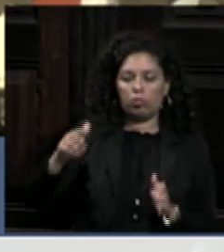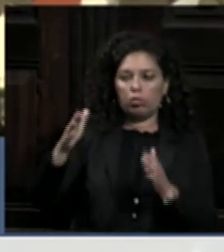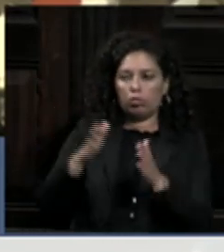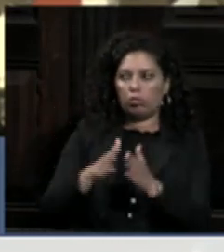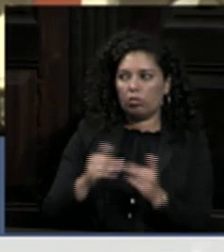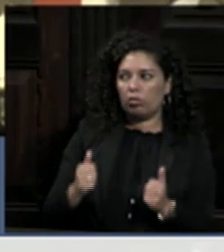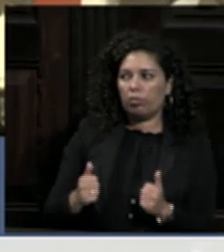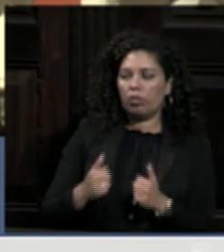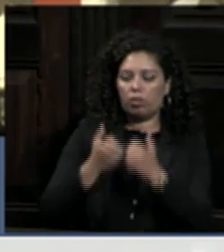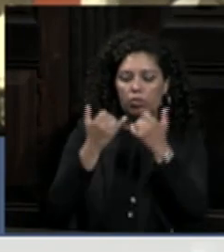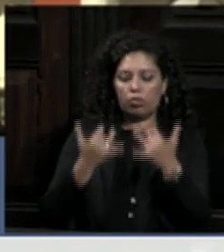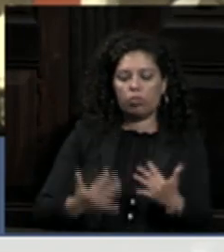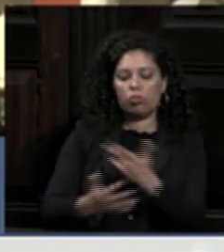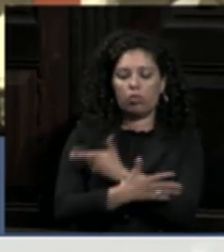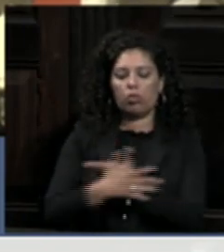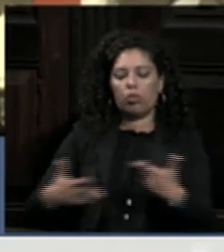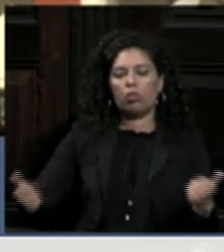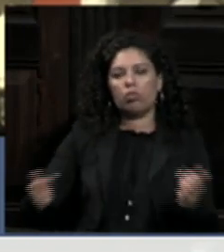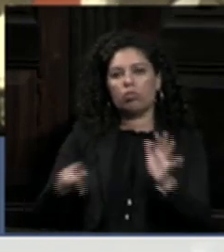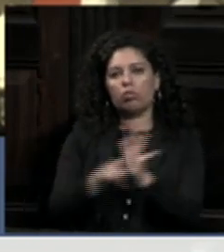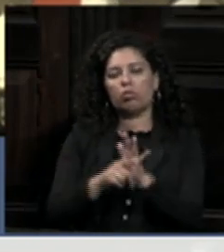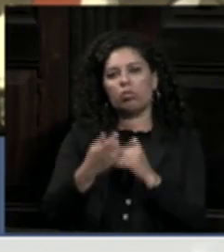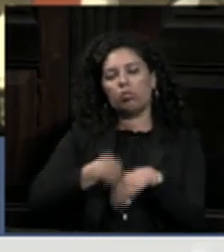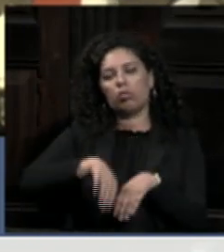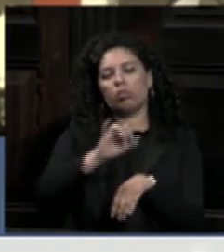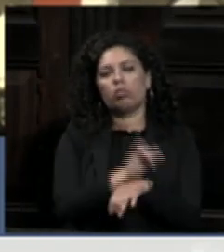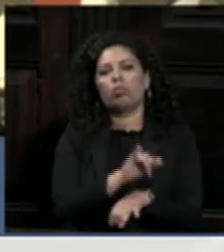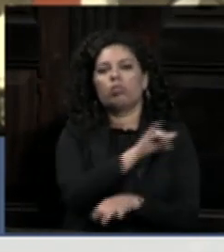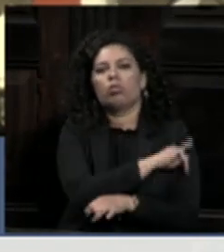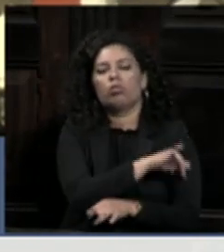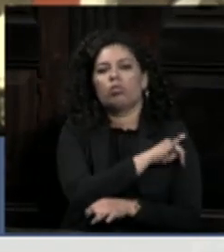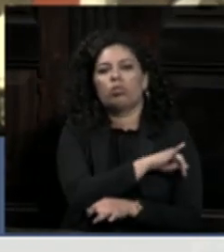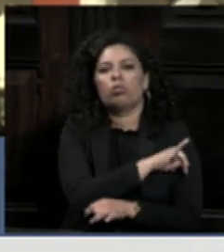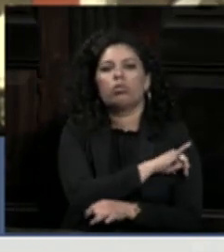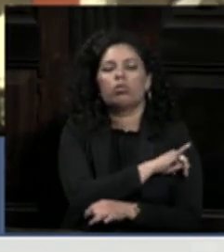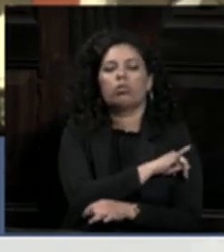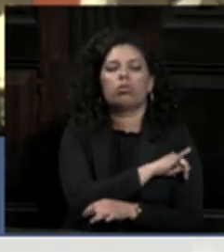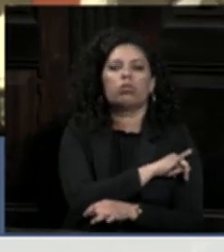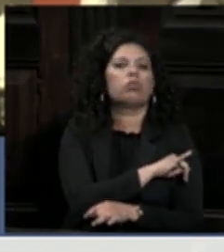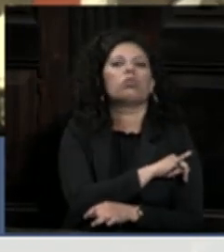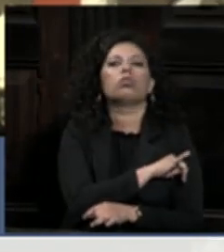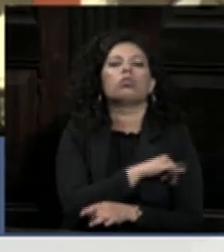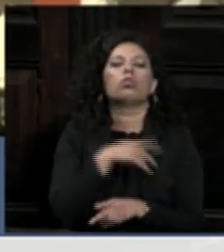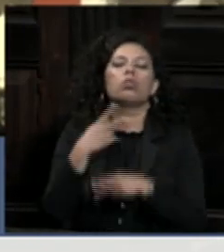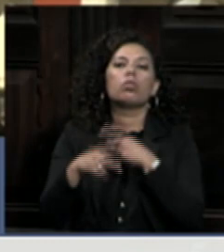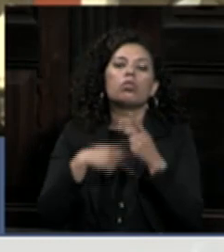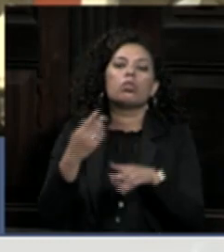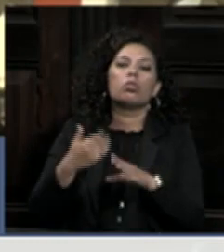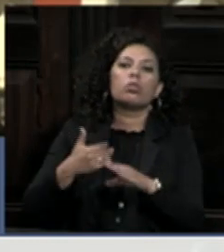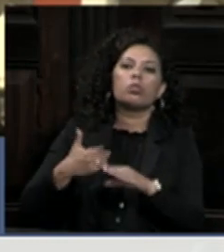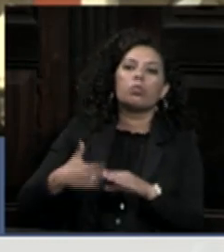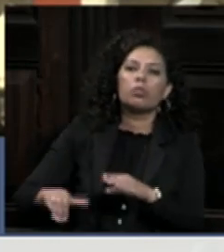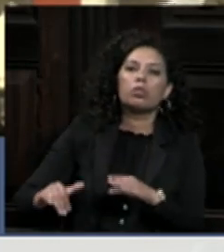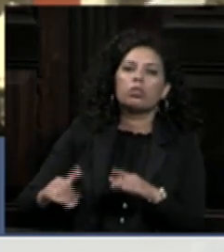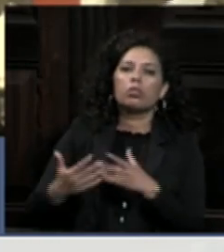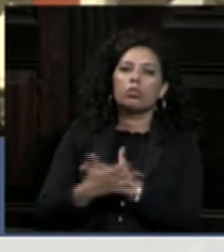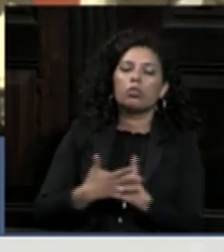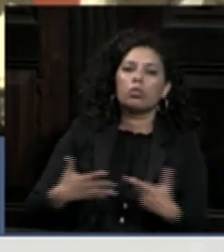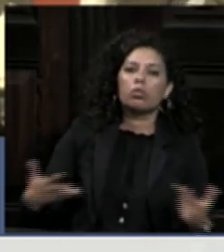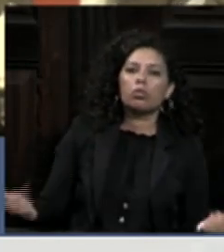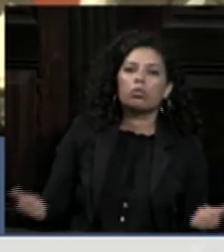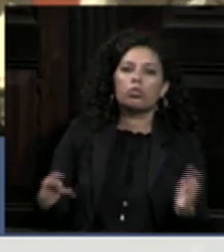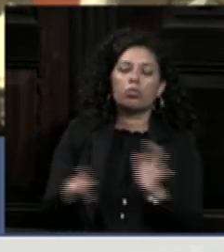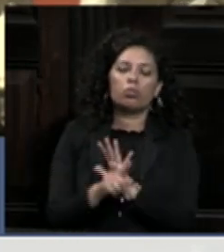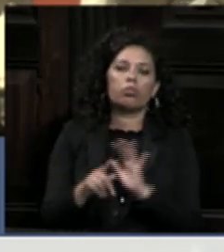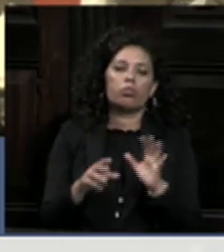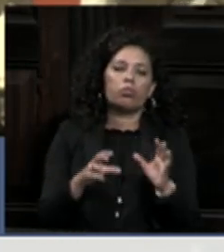excelentíssimo governador do estado do rio de janeiro se o luciano de souza envio de mensagens pontos bem implantação de um posto de vistoria e emplacamento do